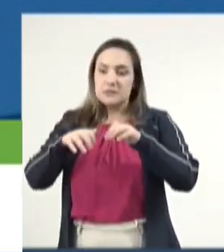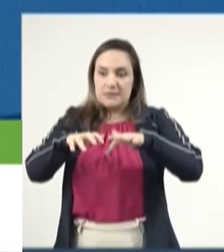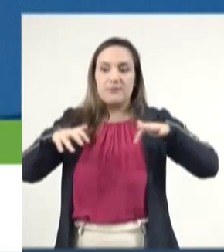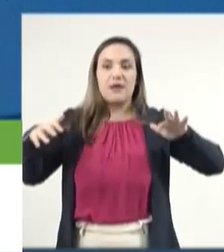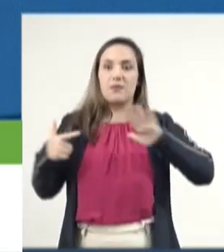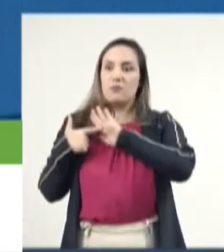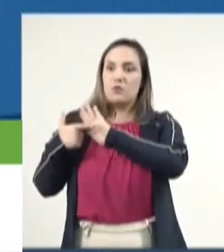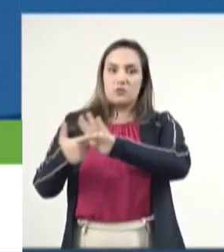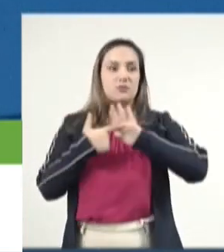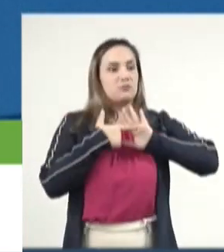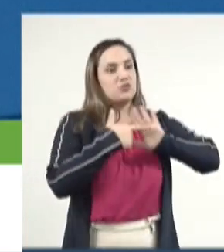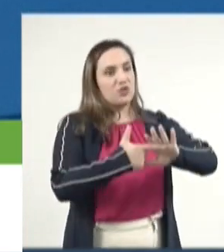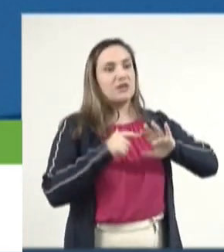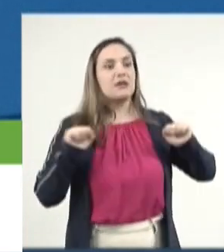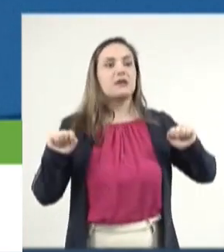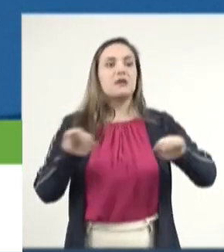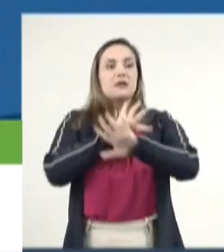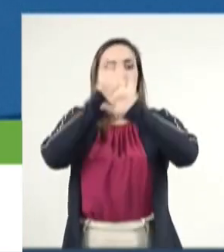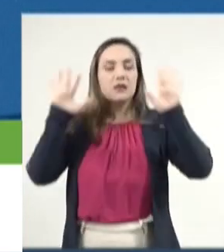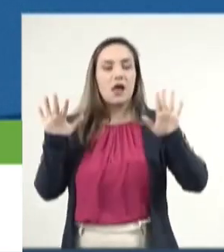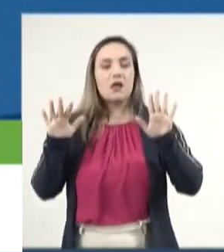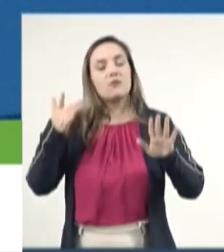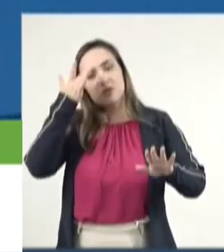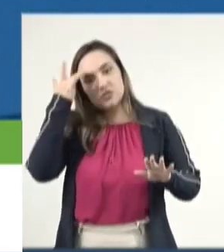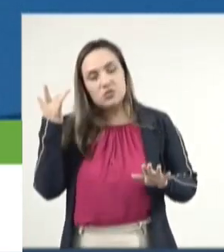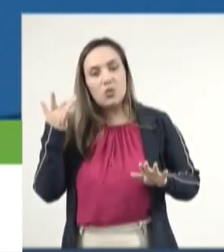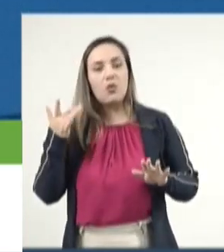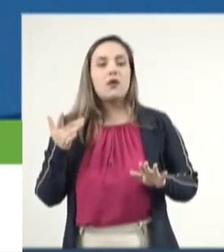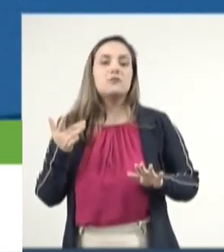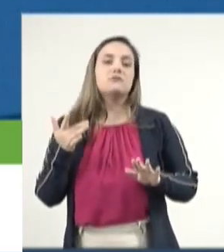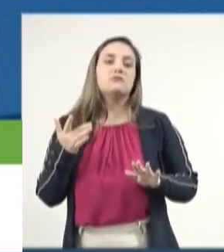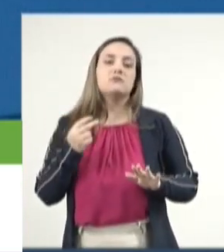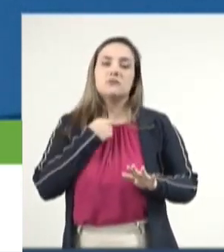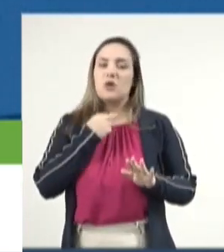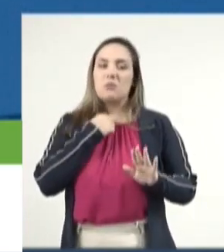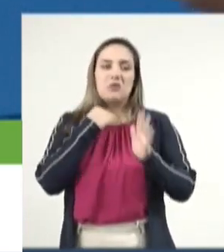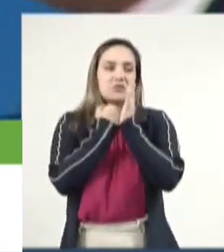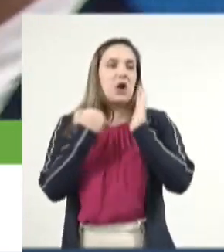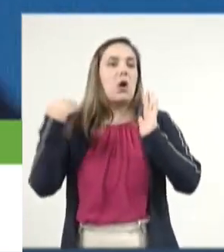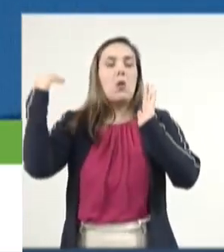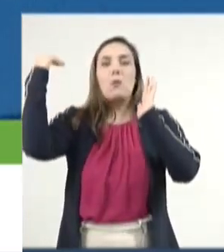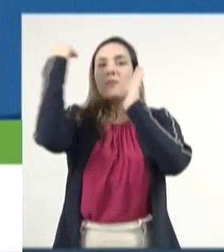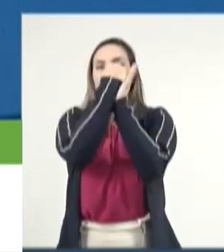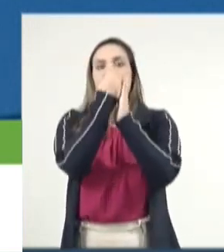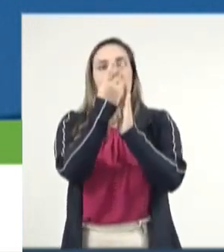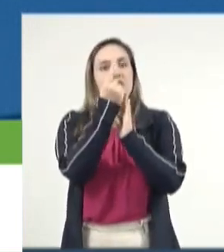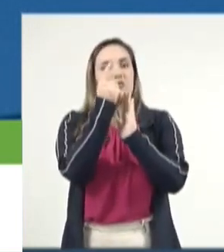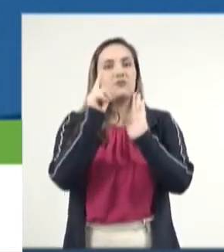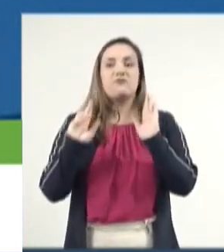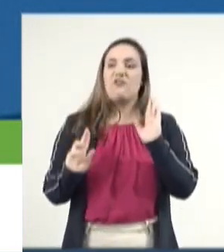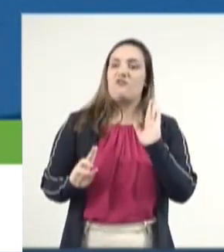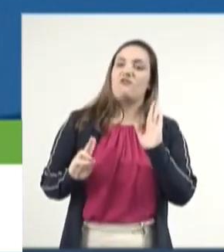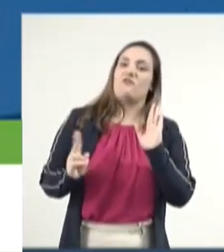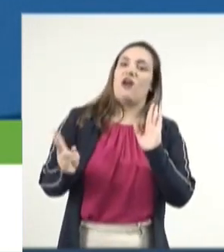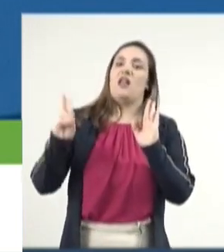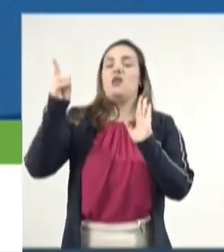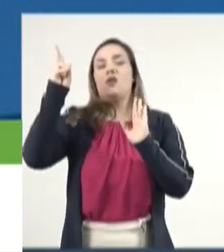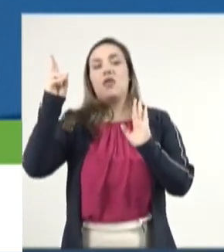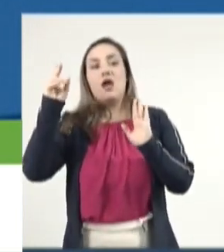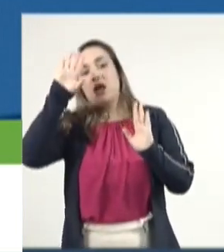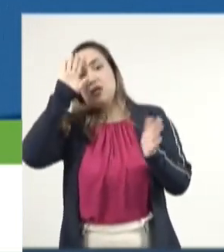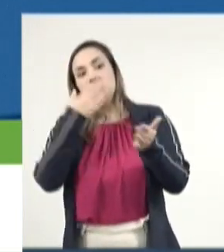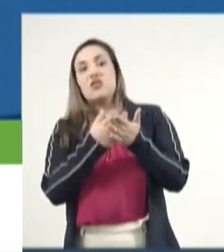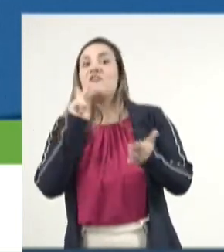ser apresentados com clareza ao consumidor, sendo vedado o aumento falso dos preços para valorização ilusória